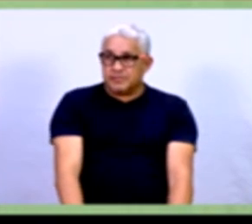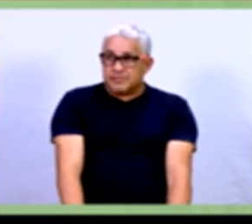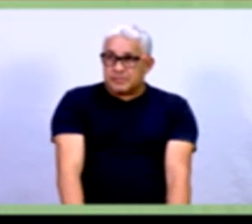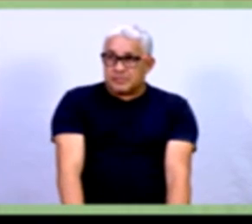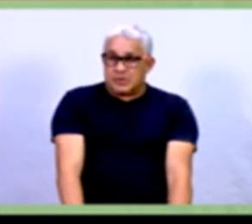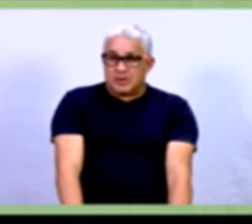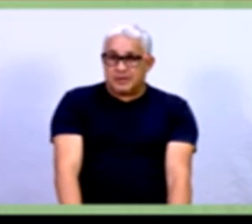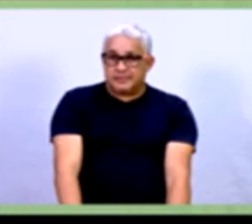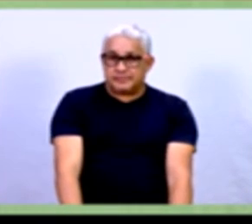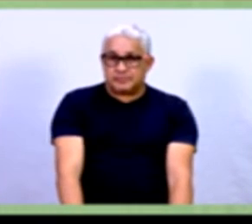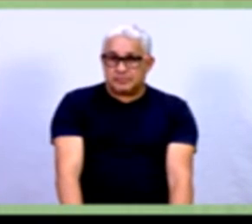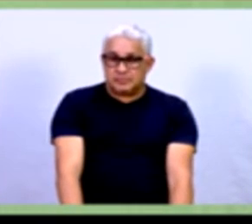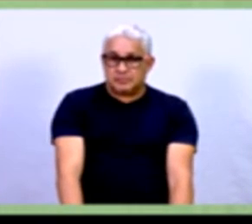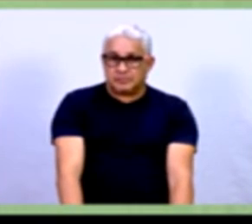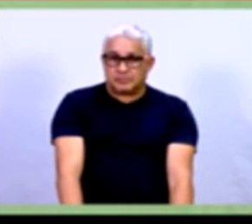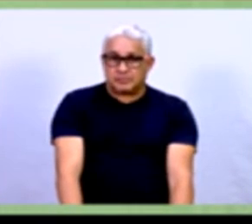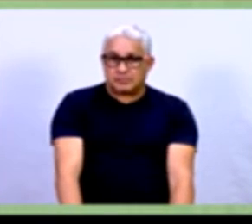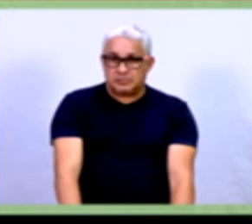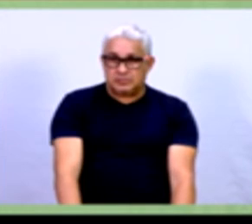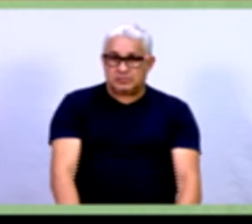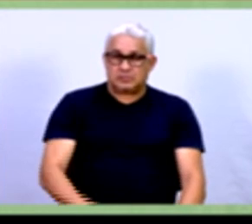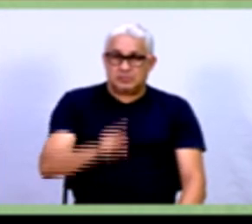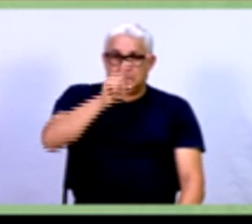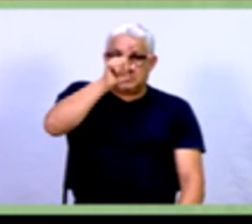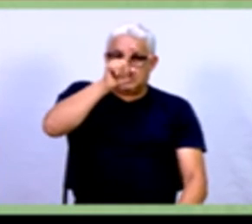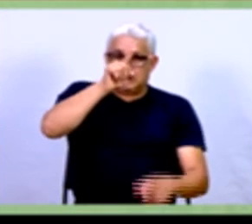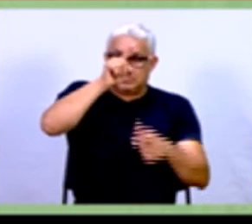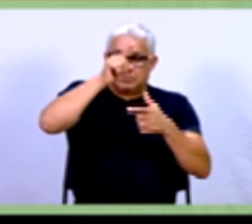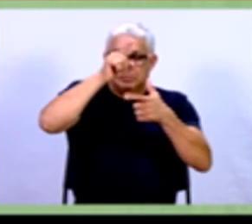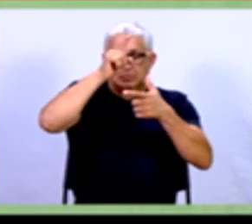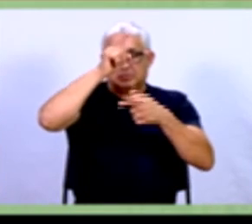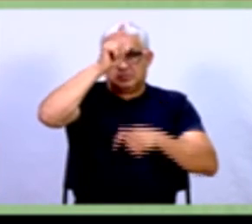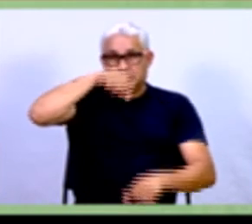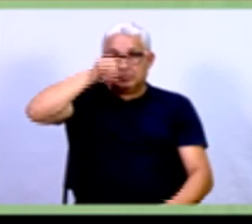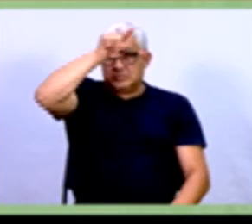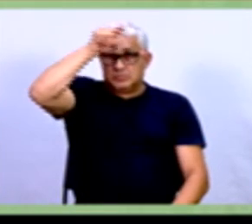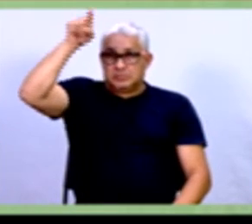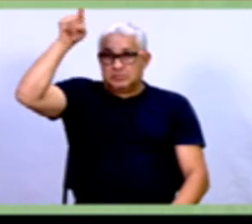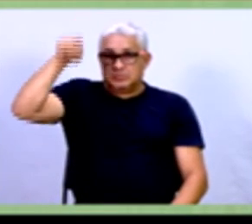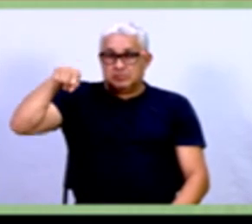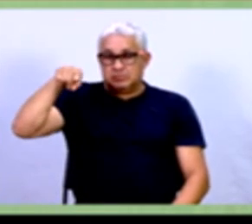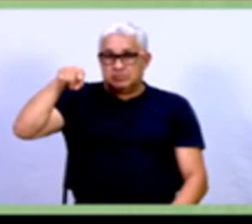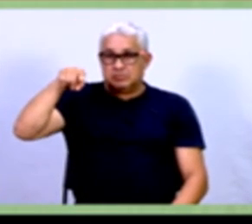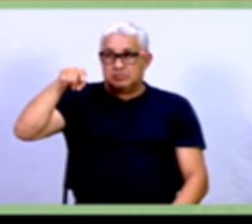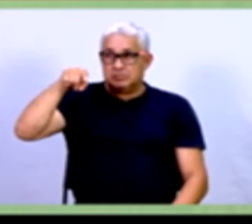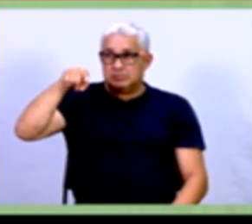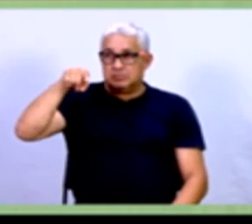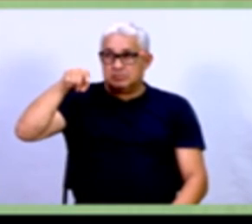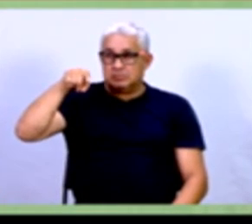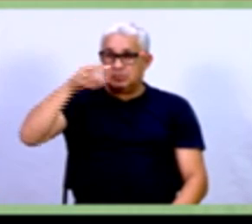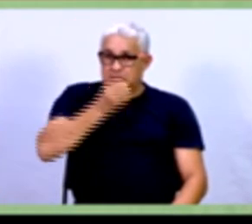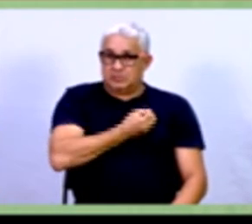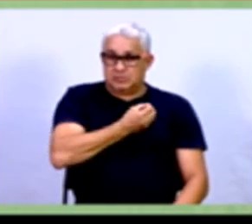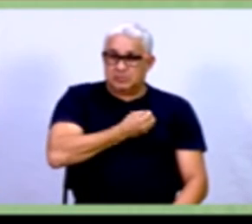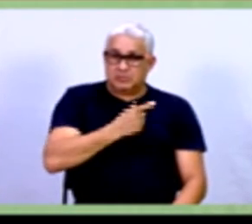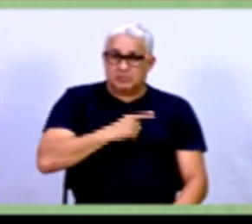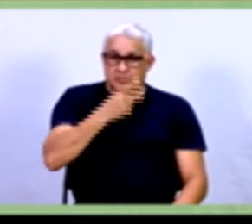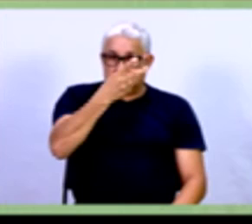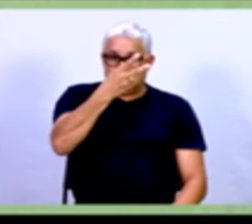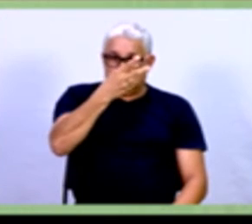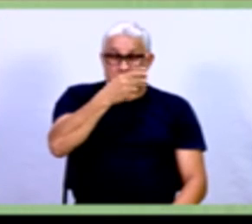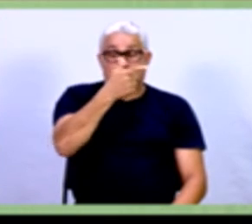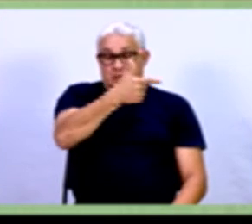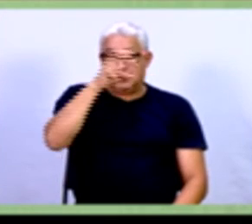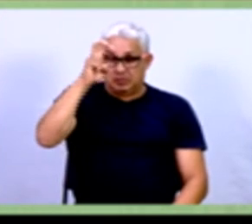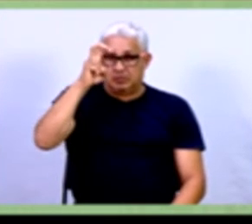o número de classes é a raiz quadrada da quantidade de números que a gente tem naquela tabela, que são os 25 que a gente falou